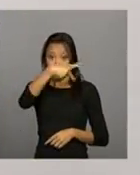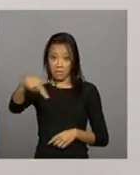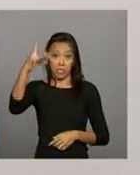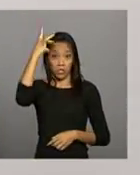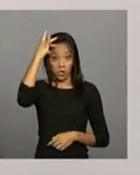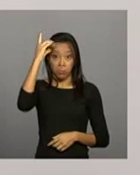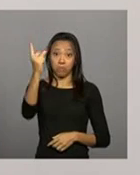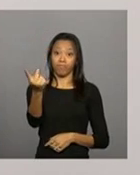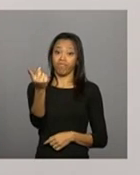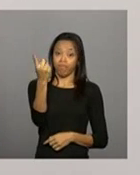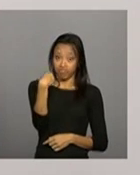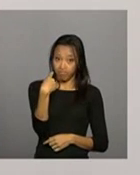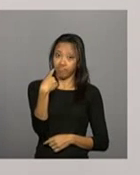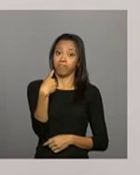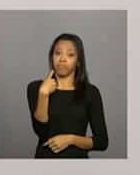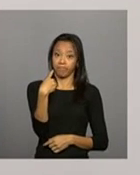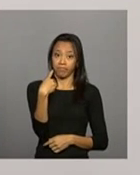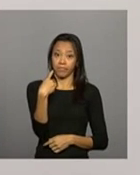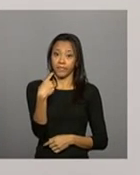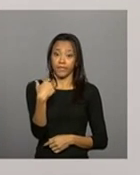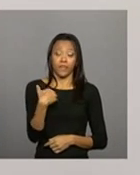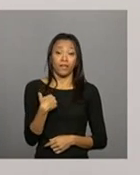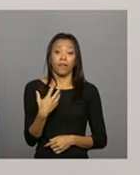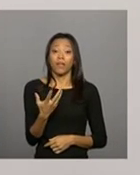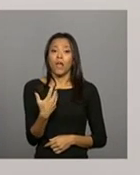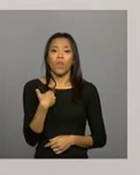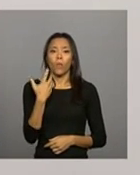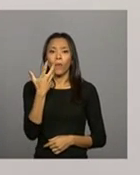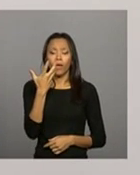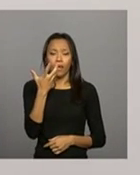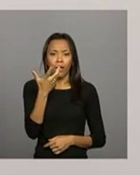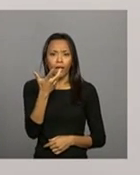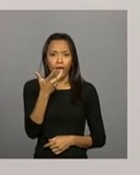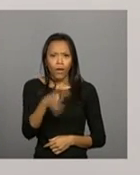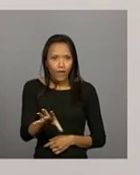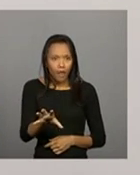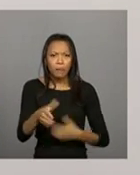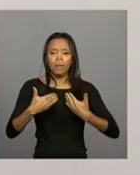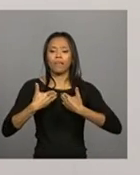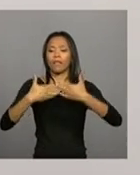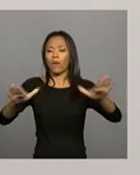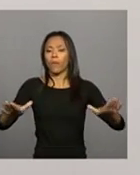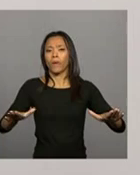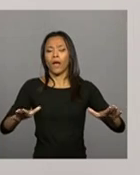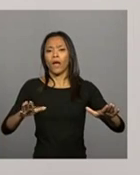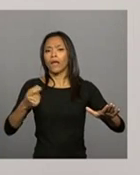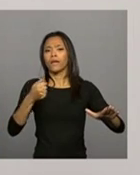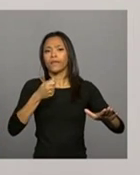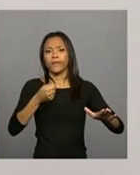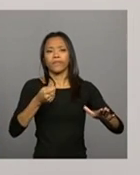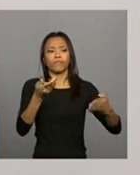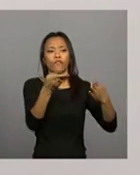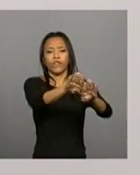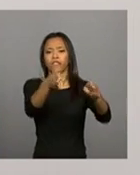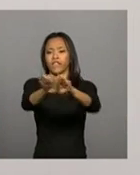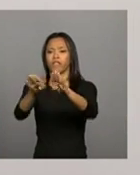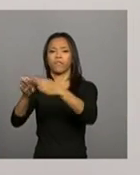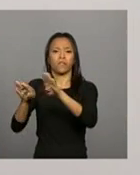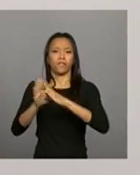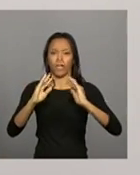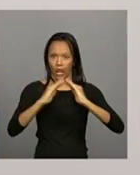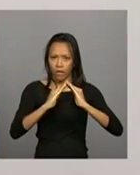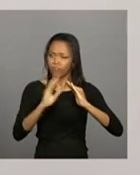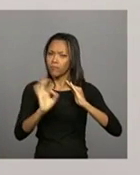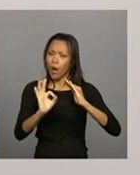Rousseff: não quero inaugurar sem ela funcionar. Eu quero inaugurar com ela